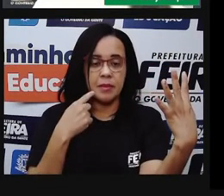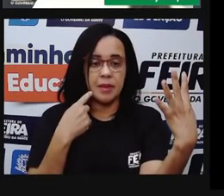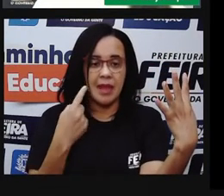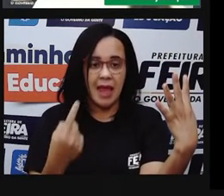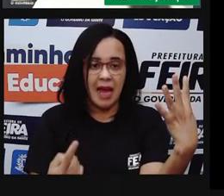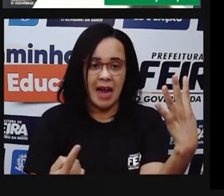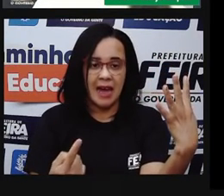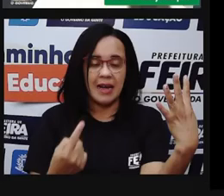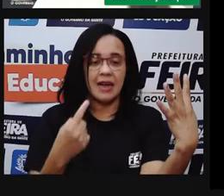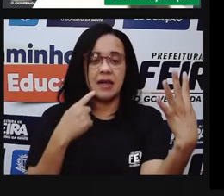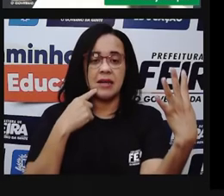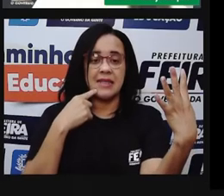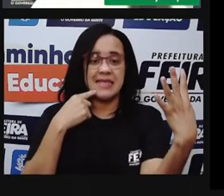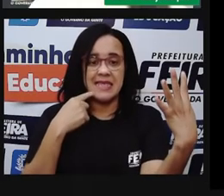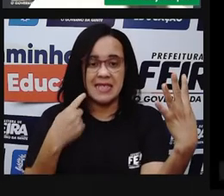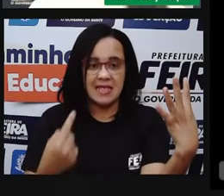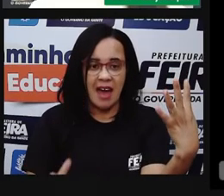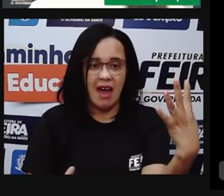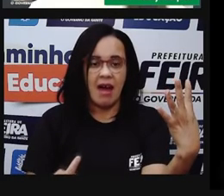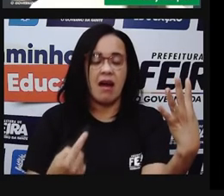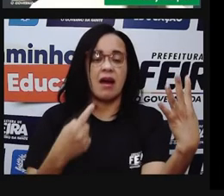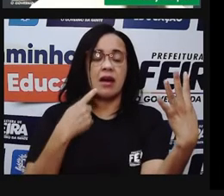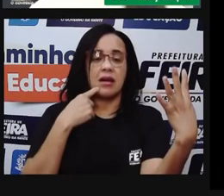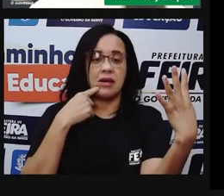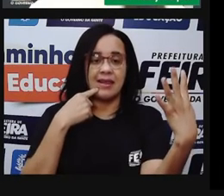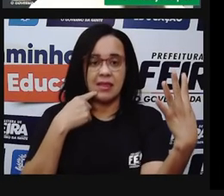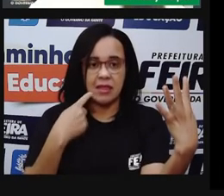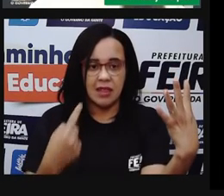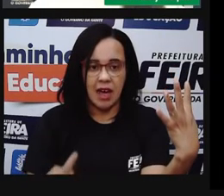olha só a separação. Pá,